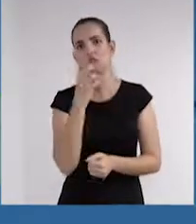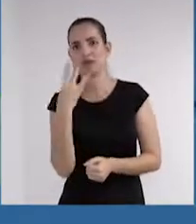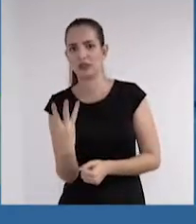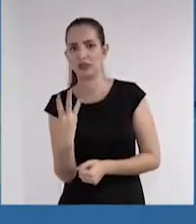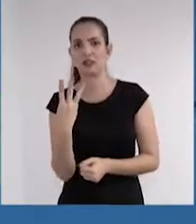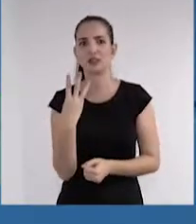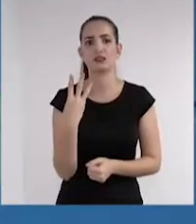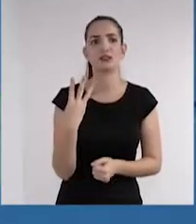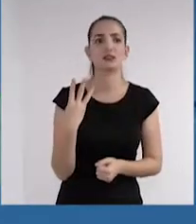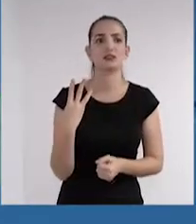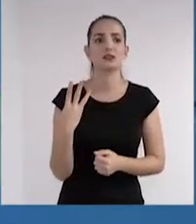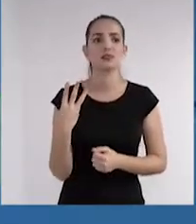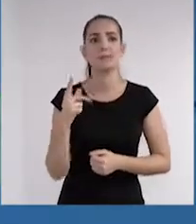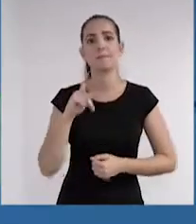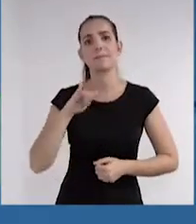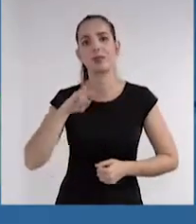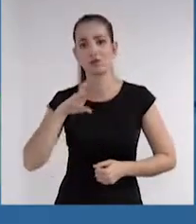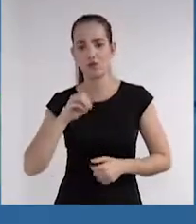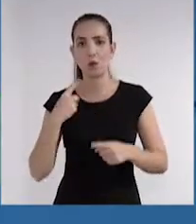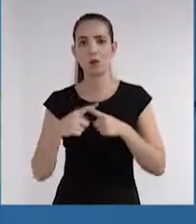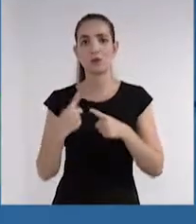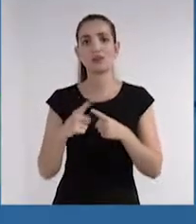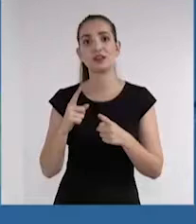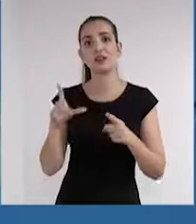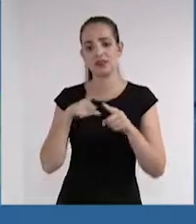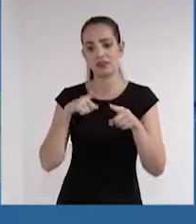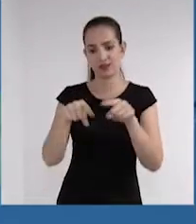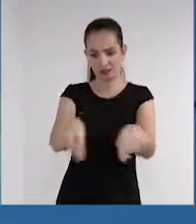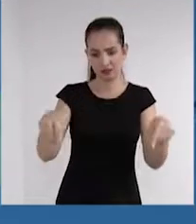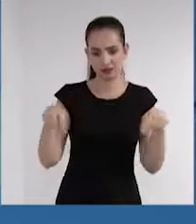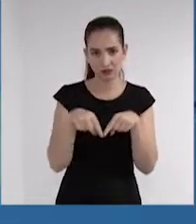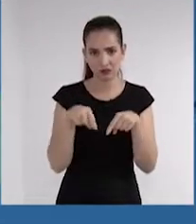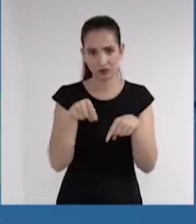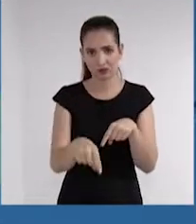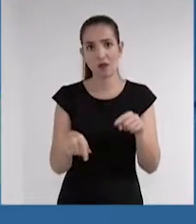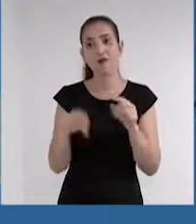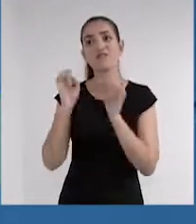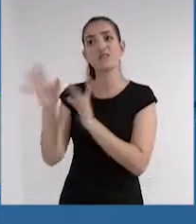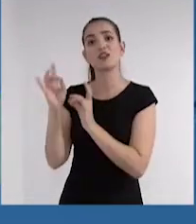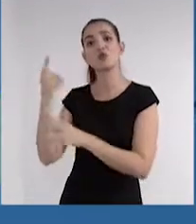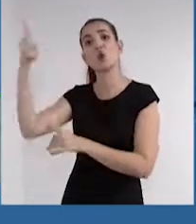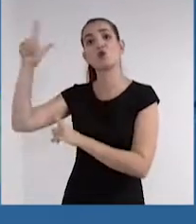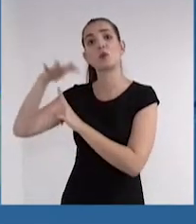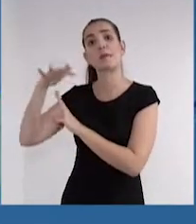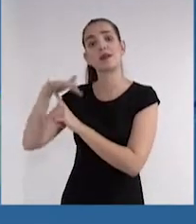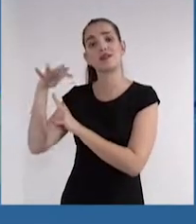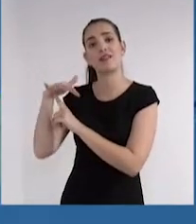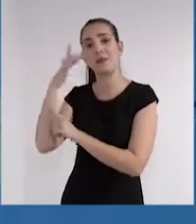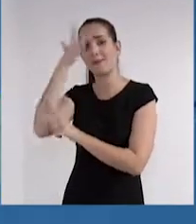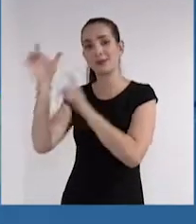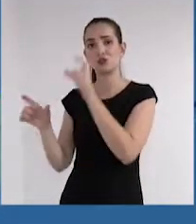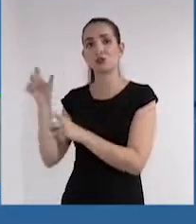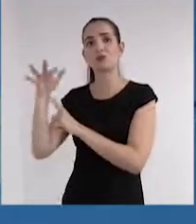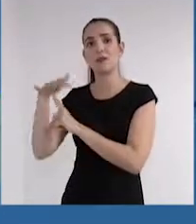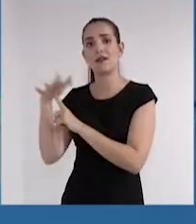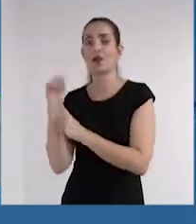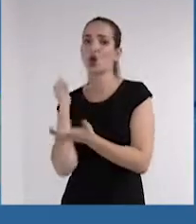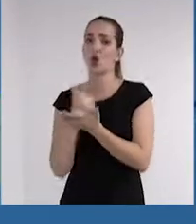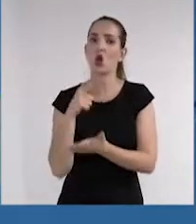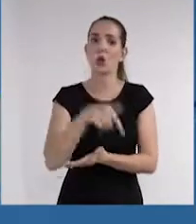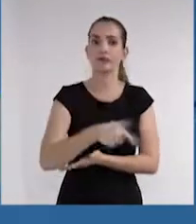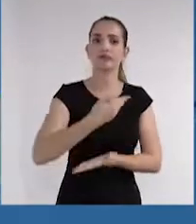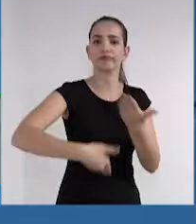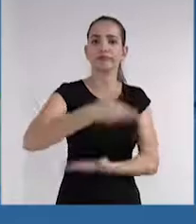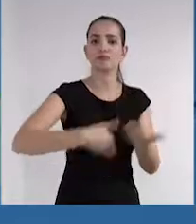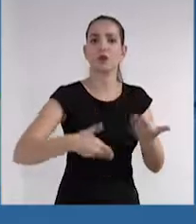paranaenses pagar renda. Não é eles que produzem a cooperativa, não. Pode ter uma lá que produz. Não é eles que produzem,